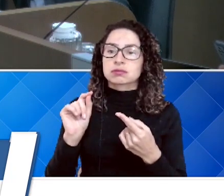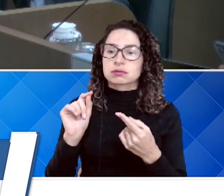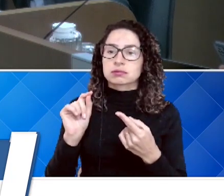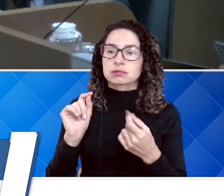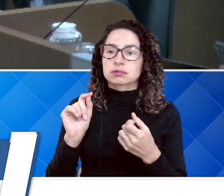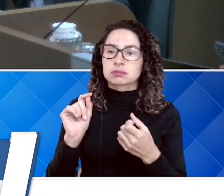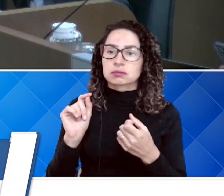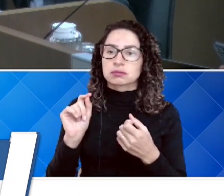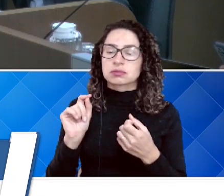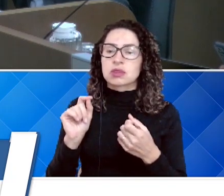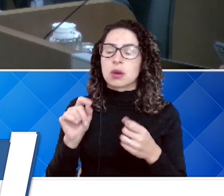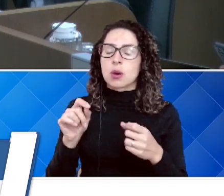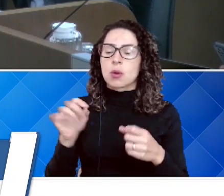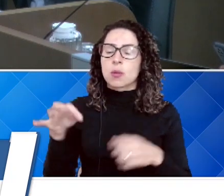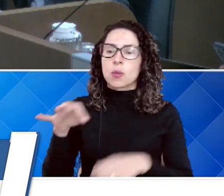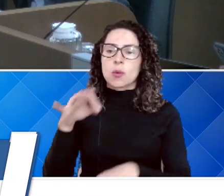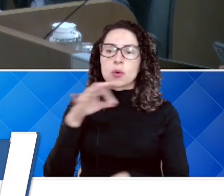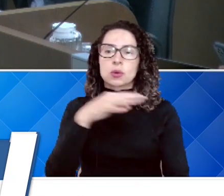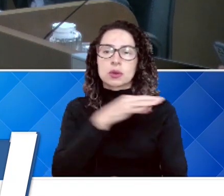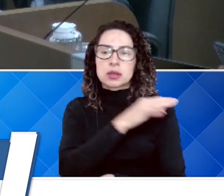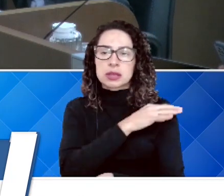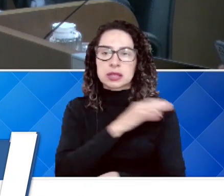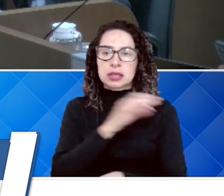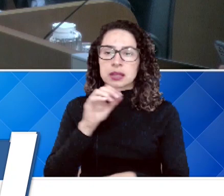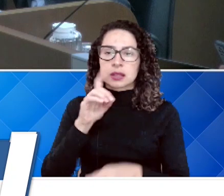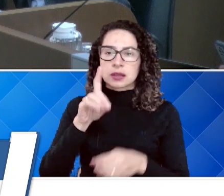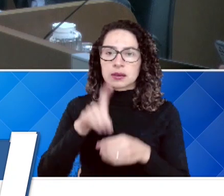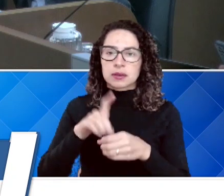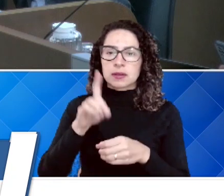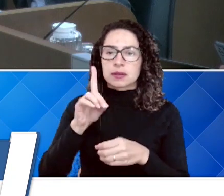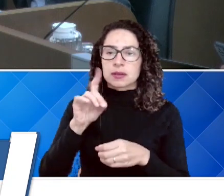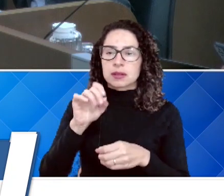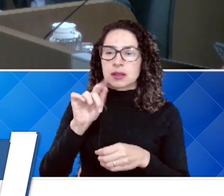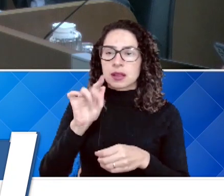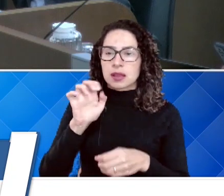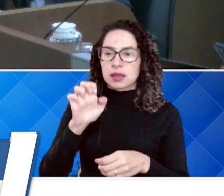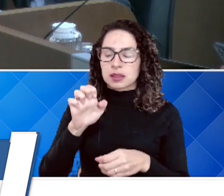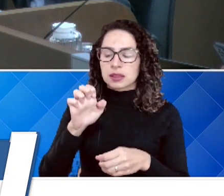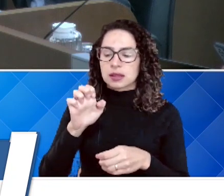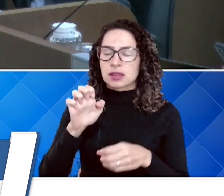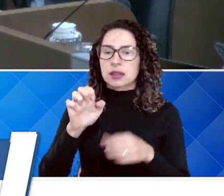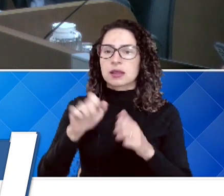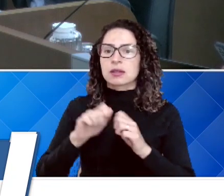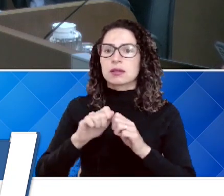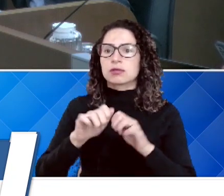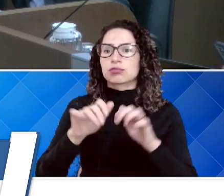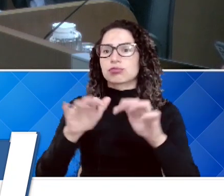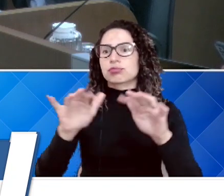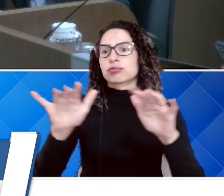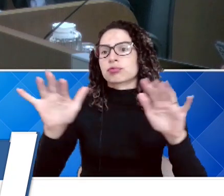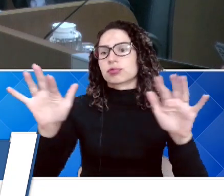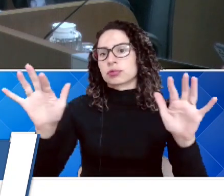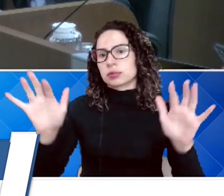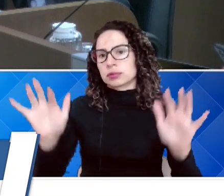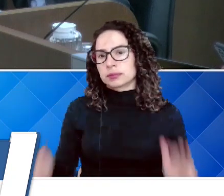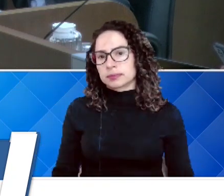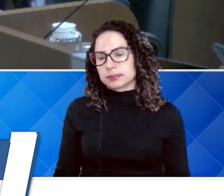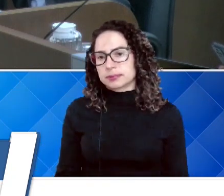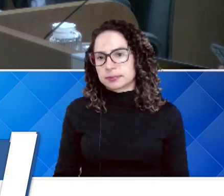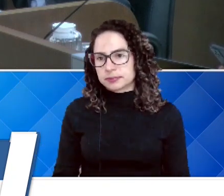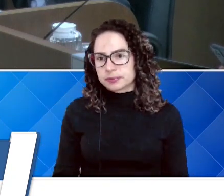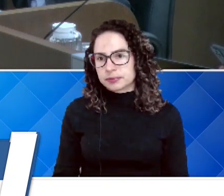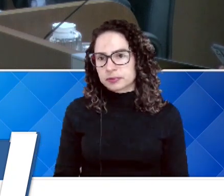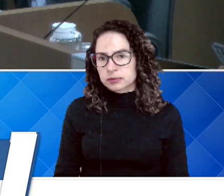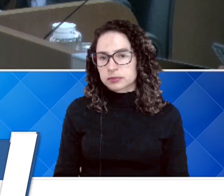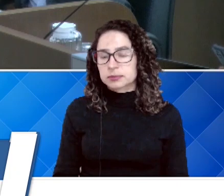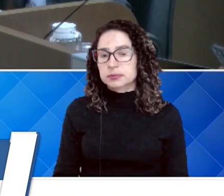o mosquito da dengue proliferar aí pela cidade. E uma das condições para